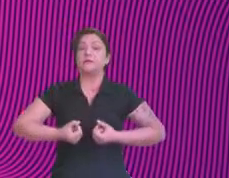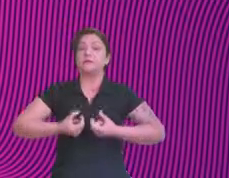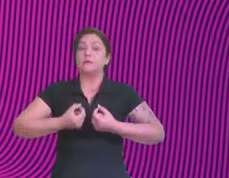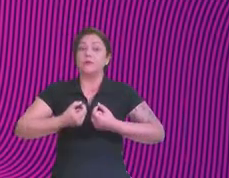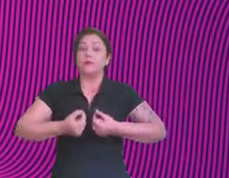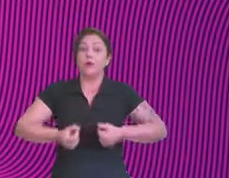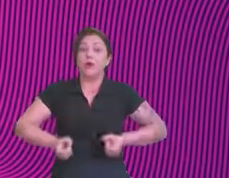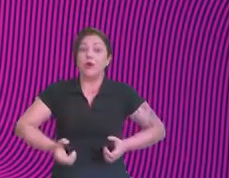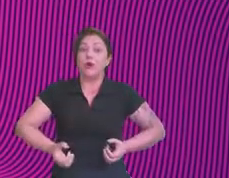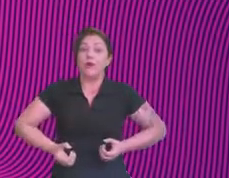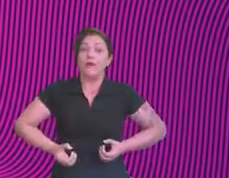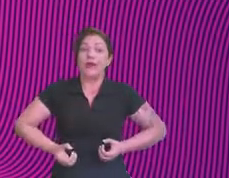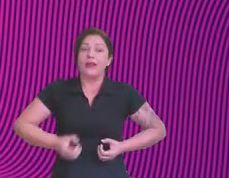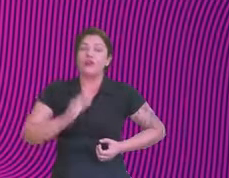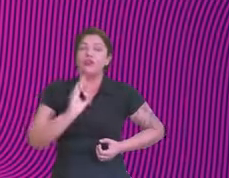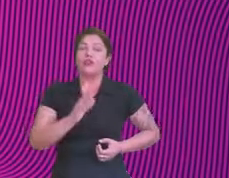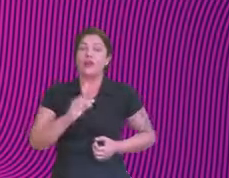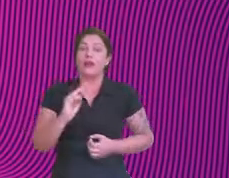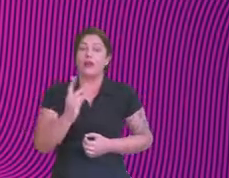que a gente escutou.